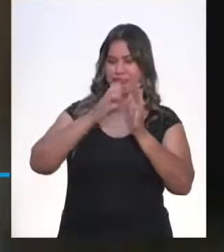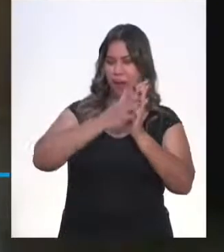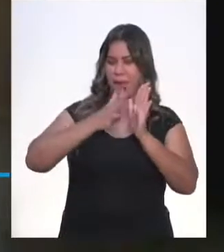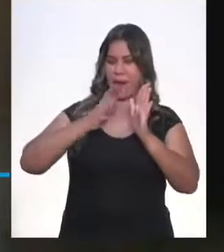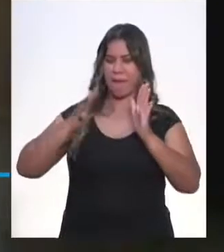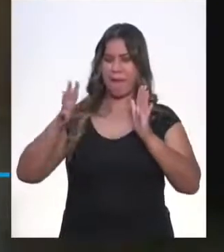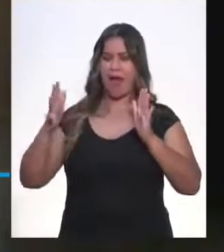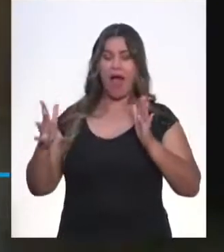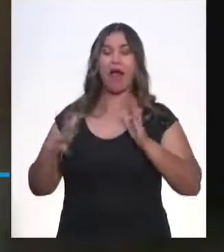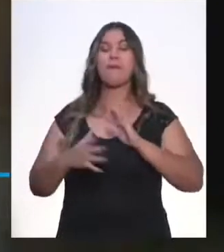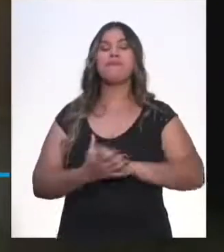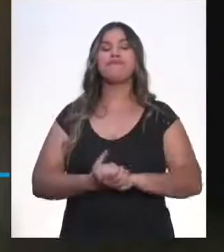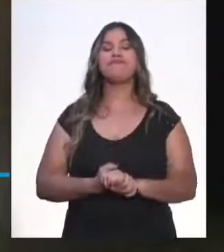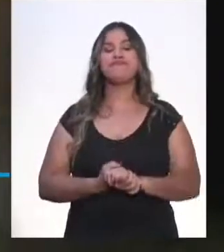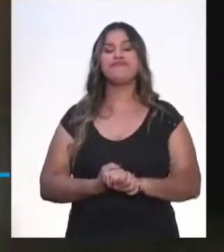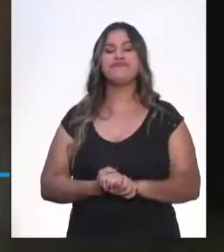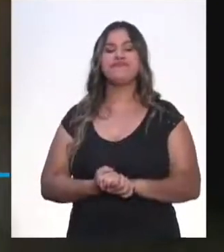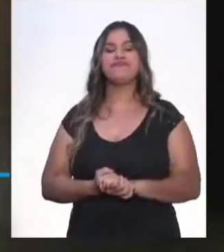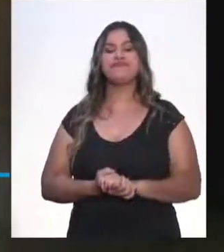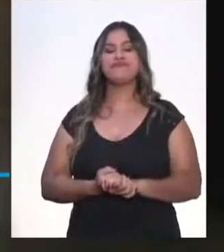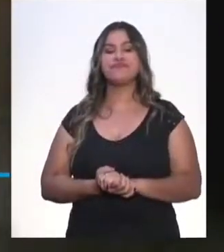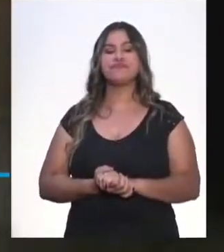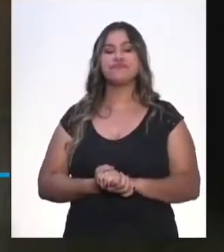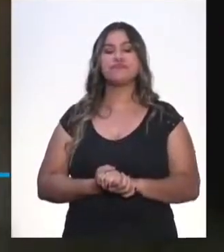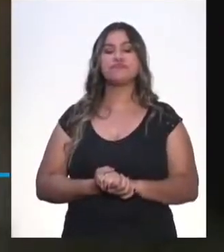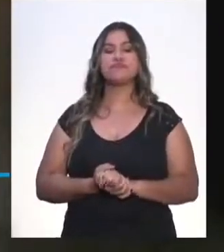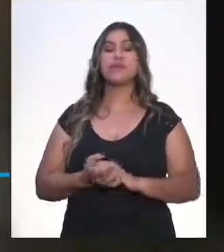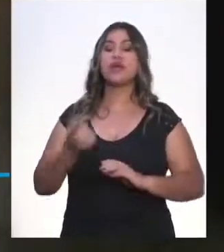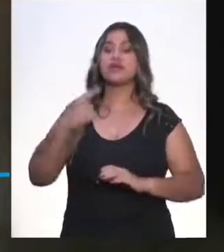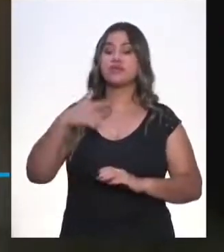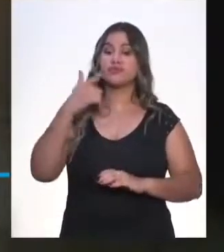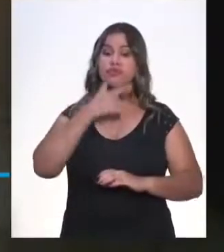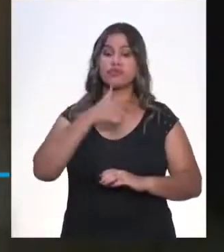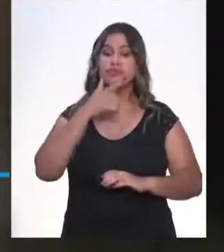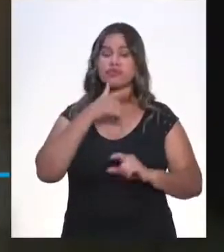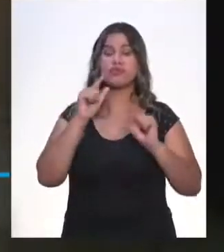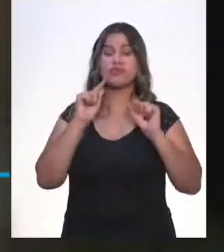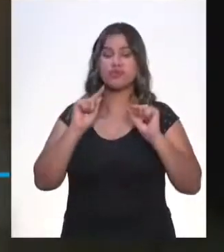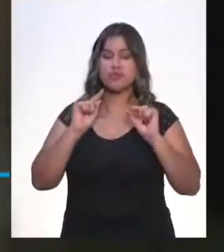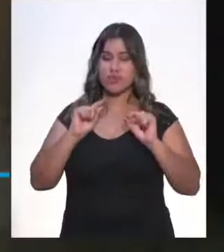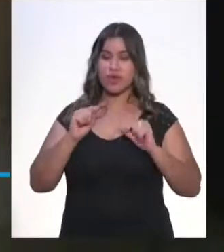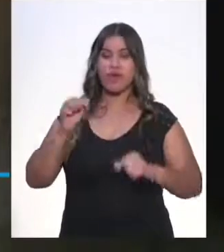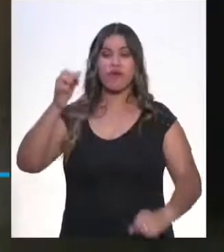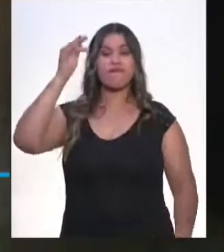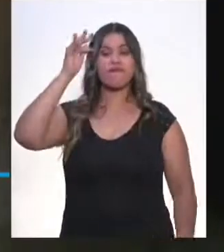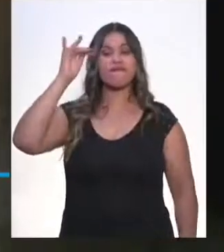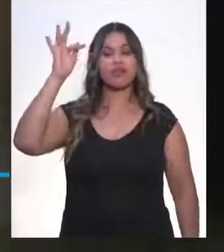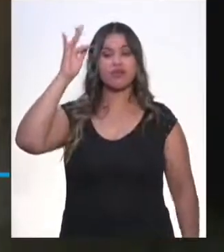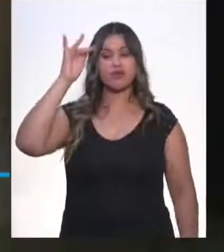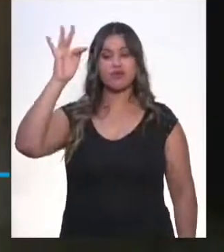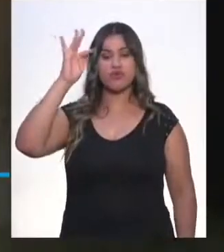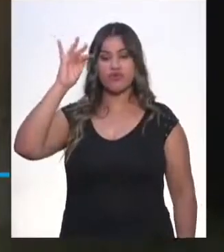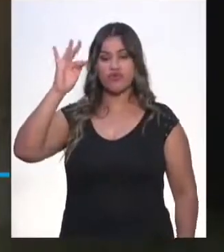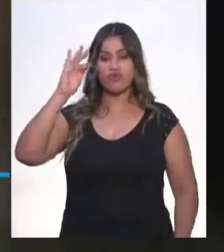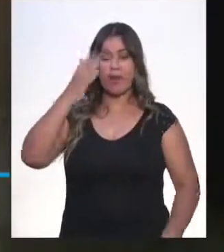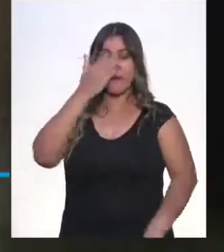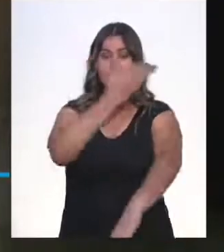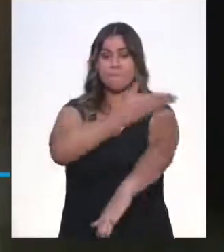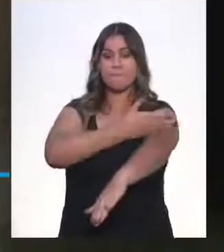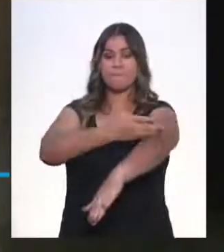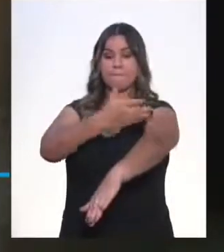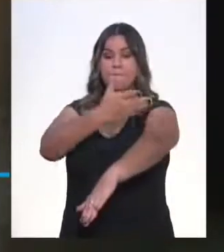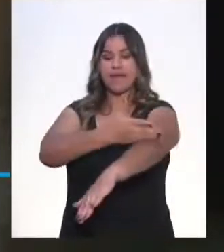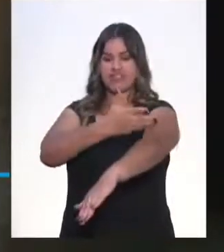aqui na história da filosofia, a gente chega então na filosofia medieval,